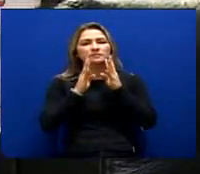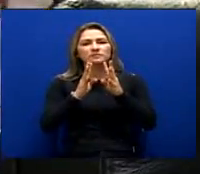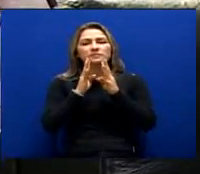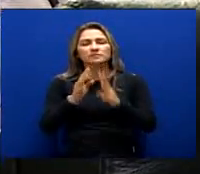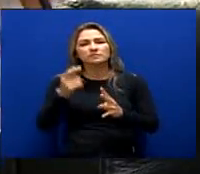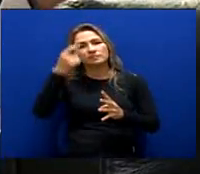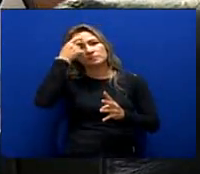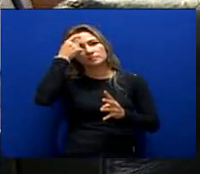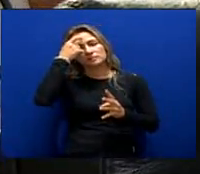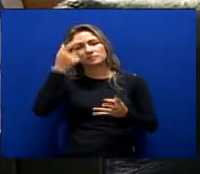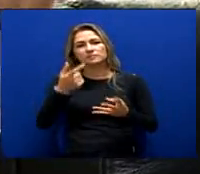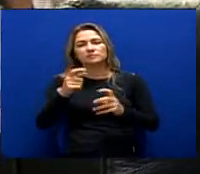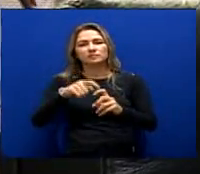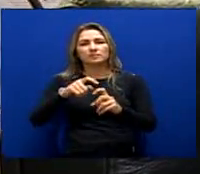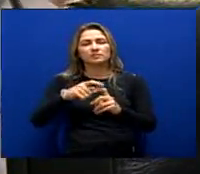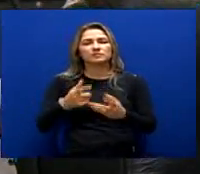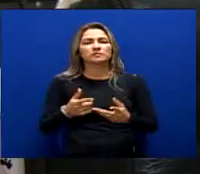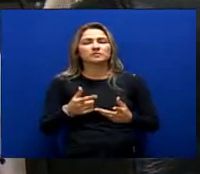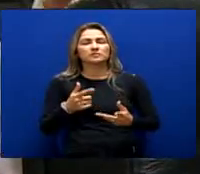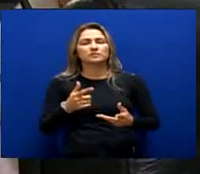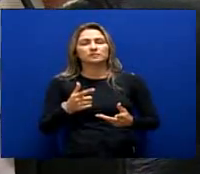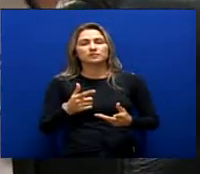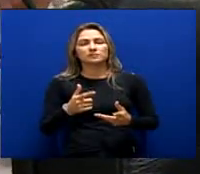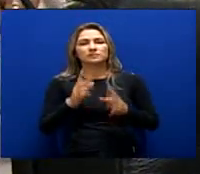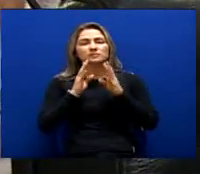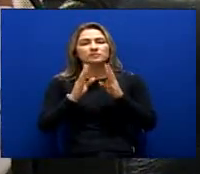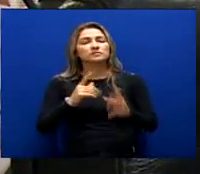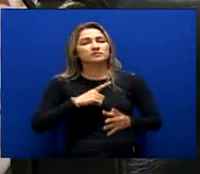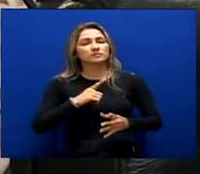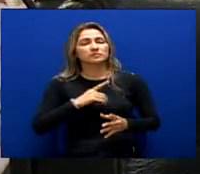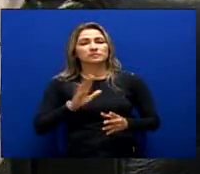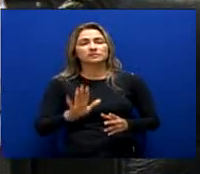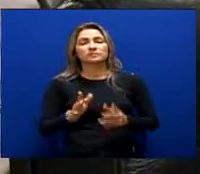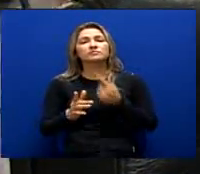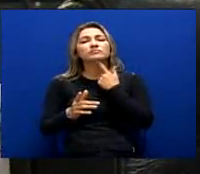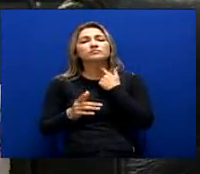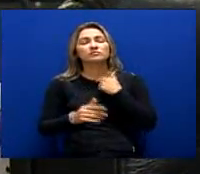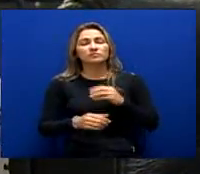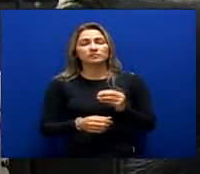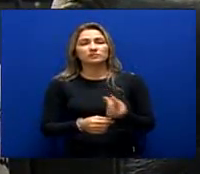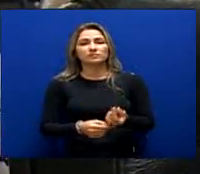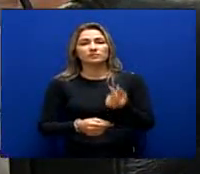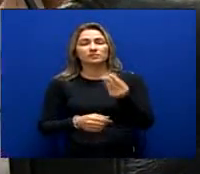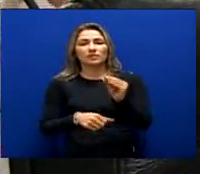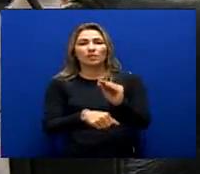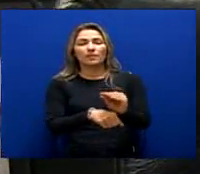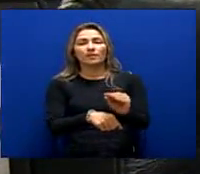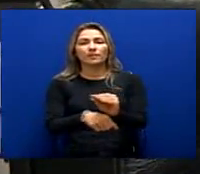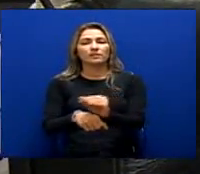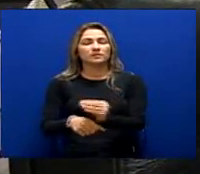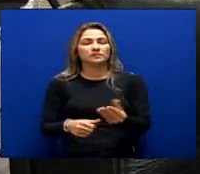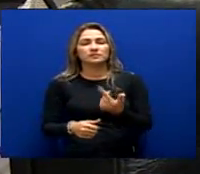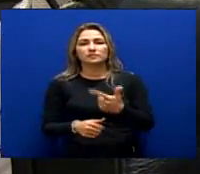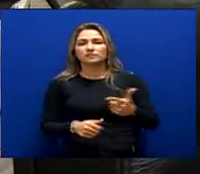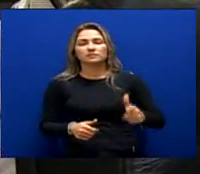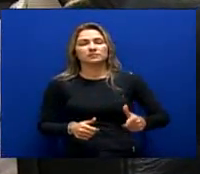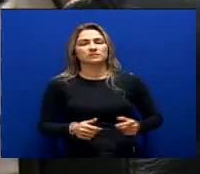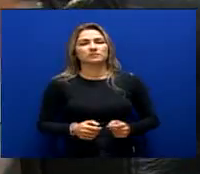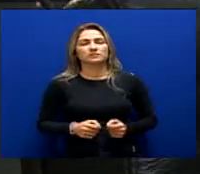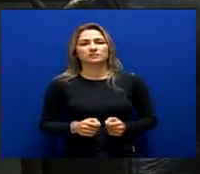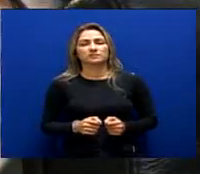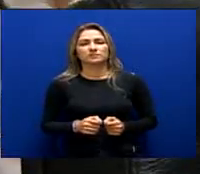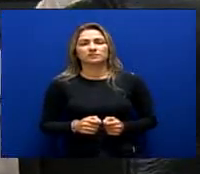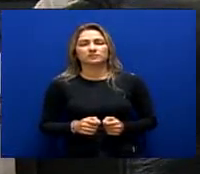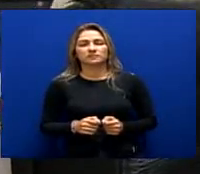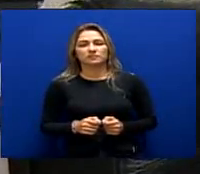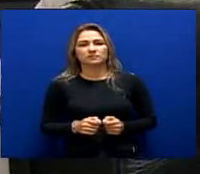o que não existe em interesse é de de investir nesses equipamentos de saúde